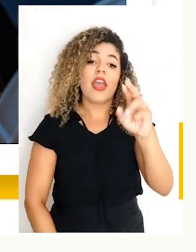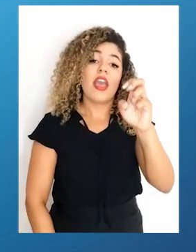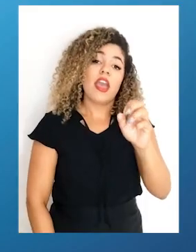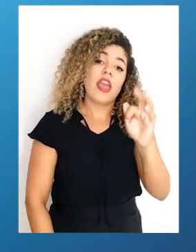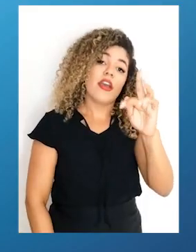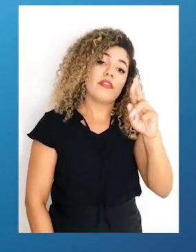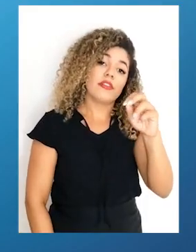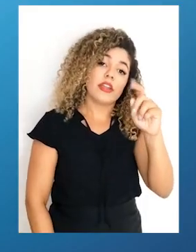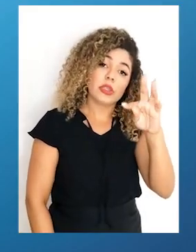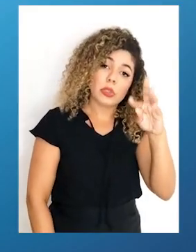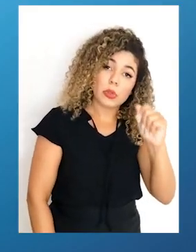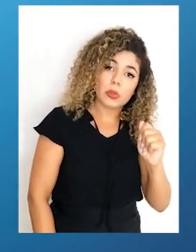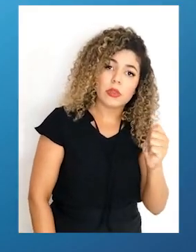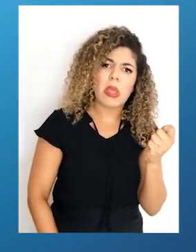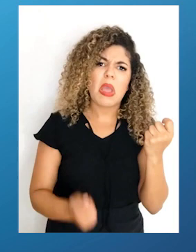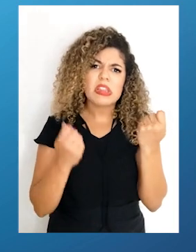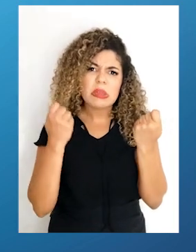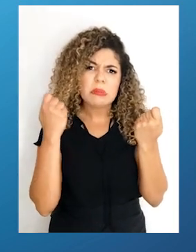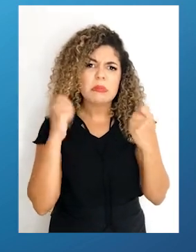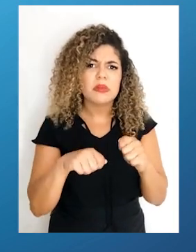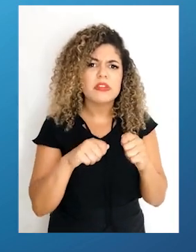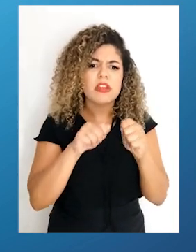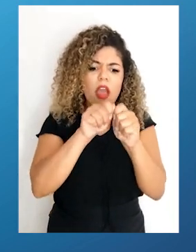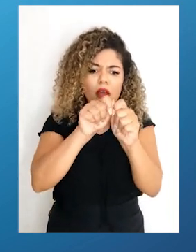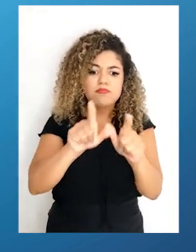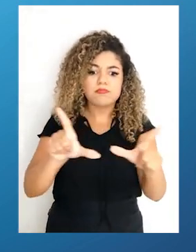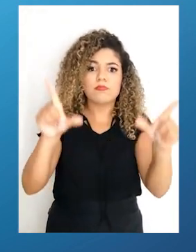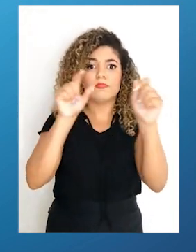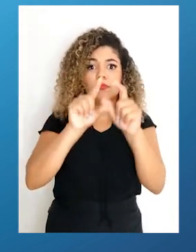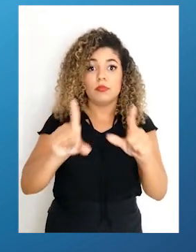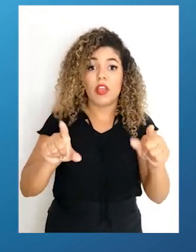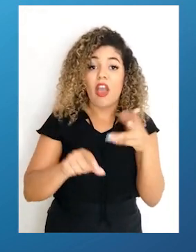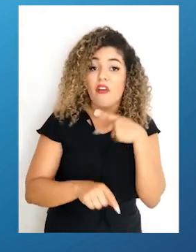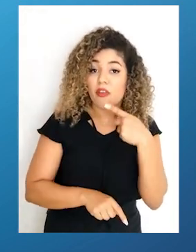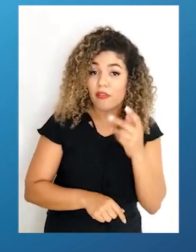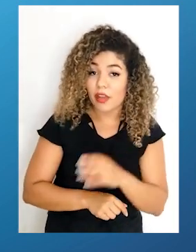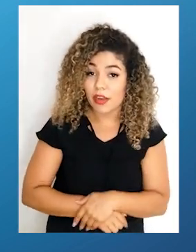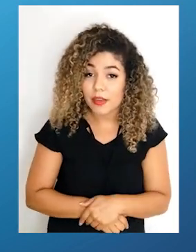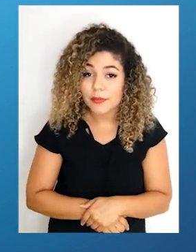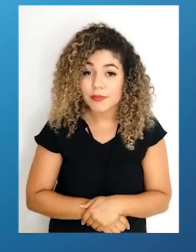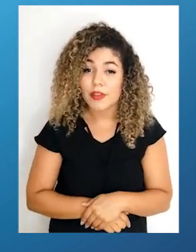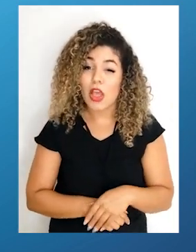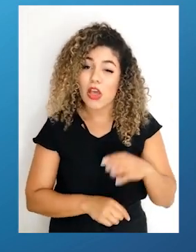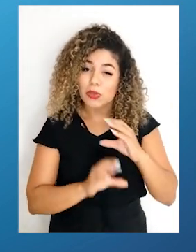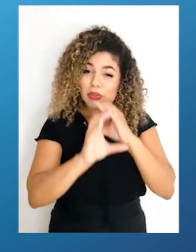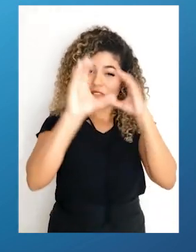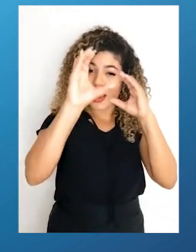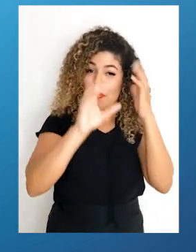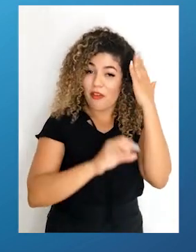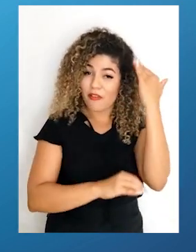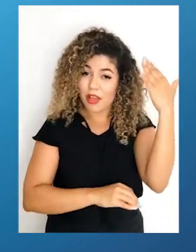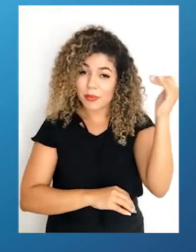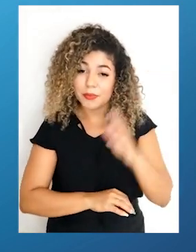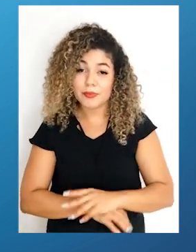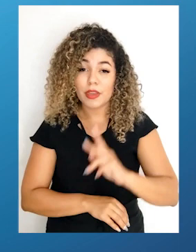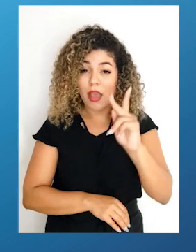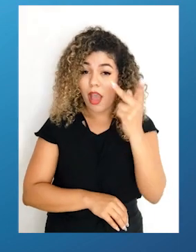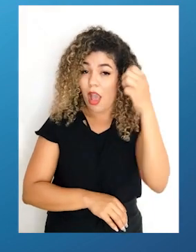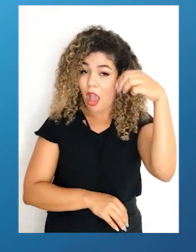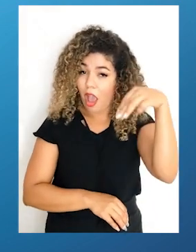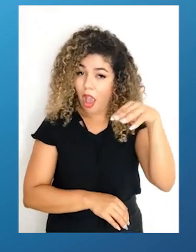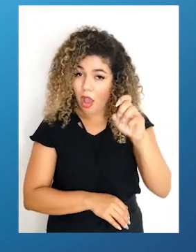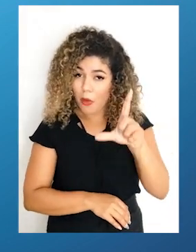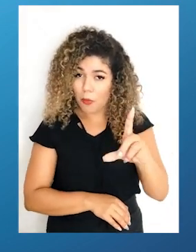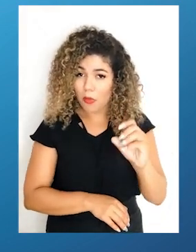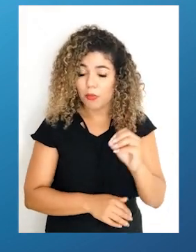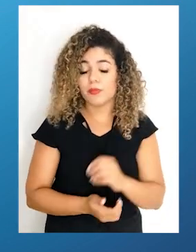ampliação. Vamos falar sobre os telescópios mais famosos, Hubble, e também vamos falar sobre James Webb. O Hubble, ele